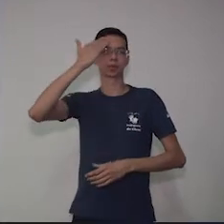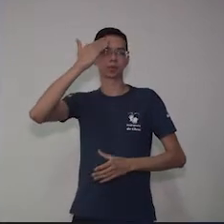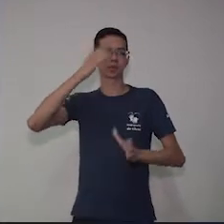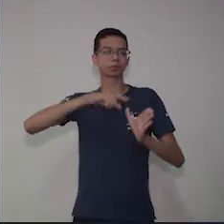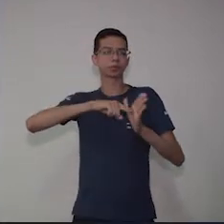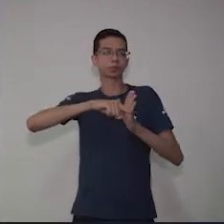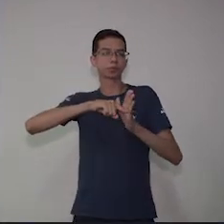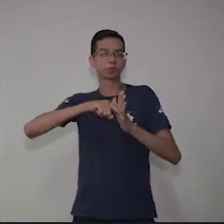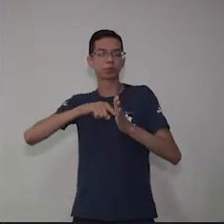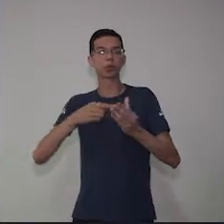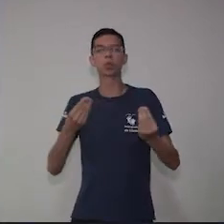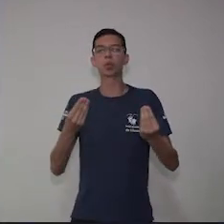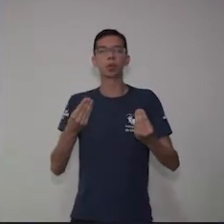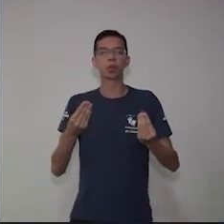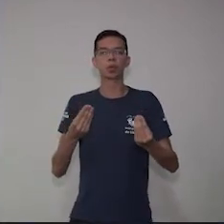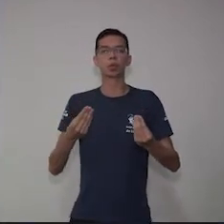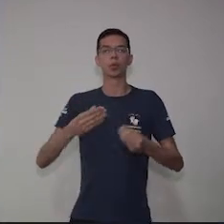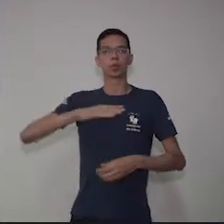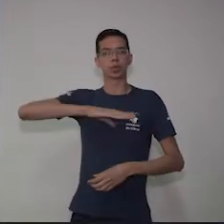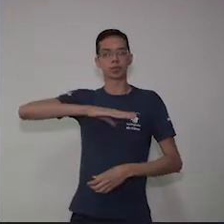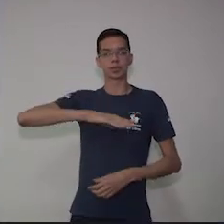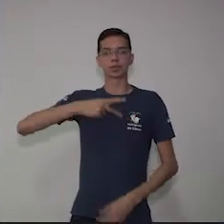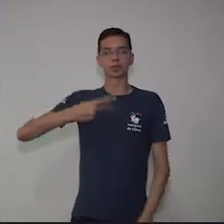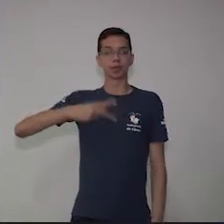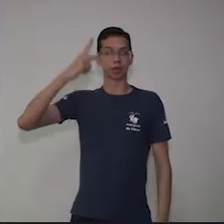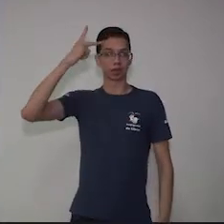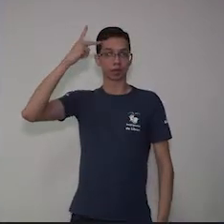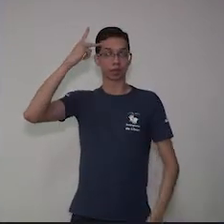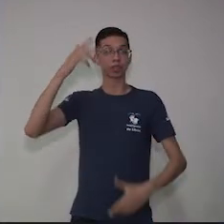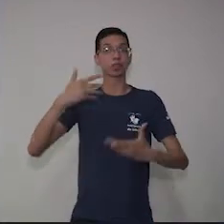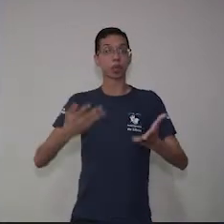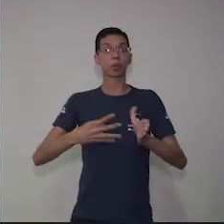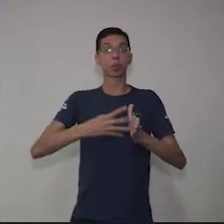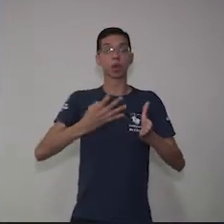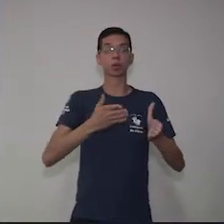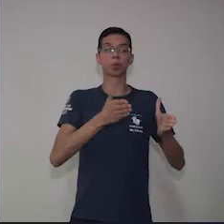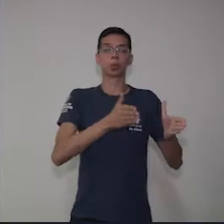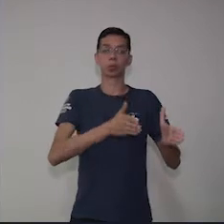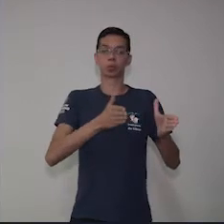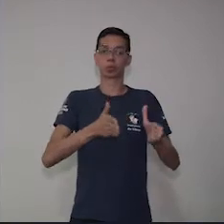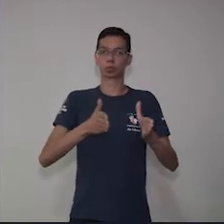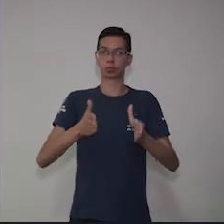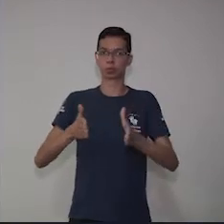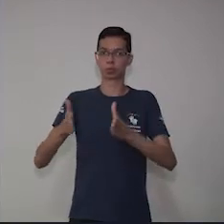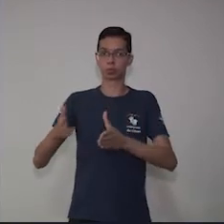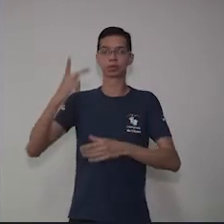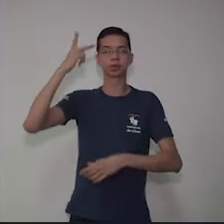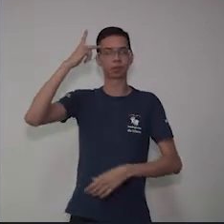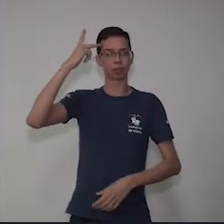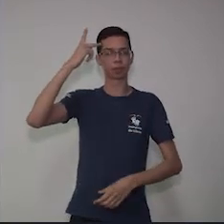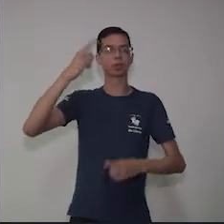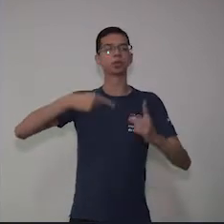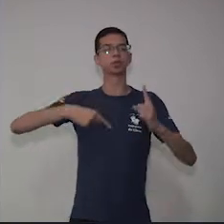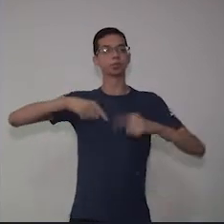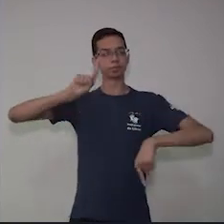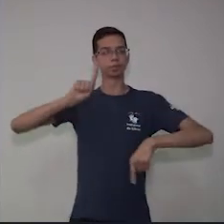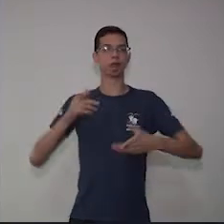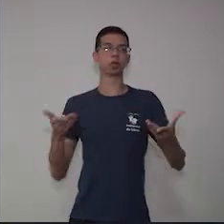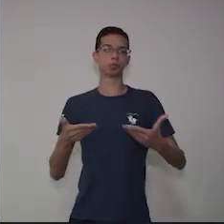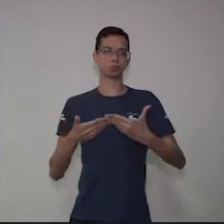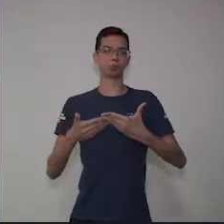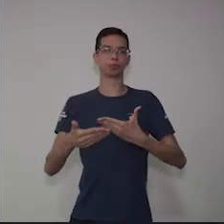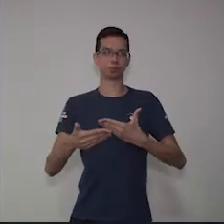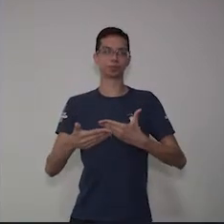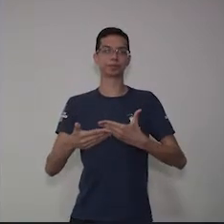município. Então, a quarta fase, São Paulo, o município vai inovar também nessa questão. Nós faremos